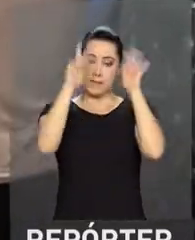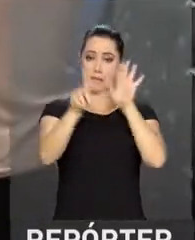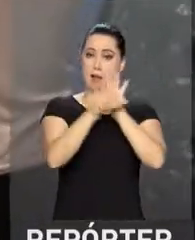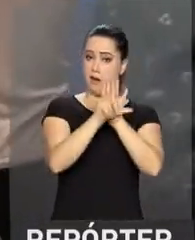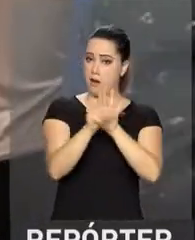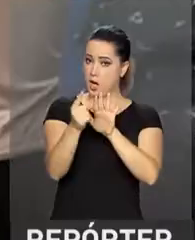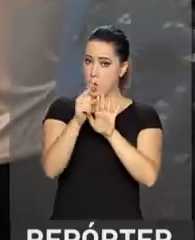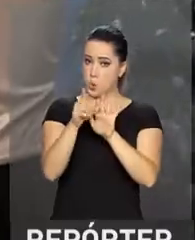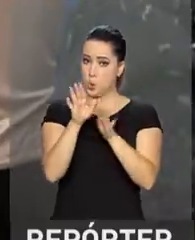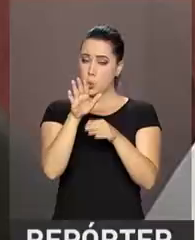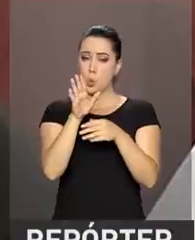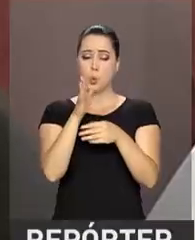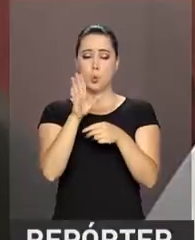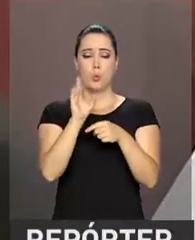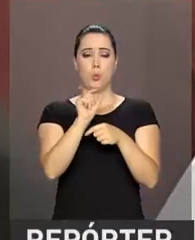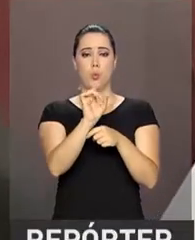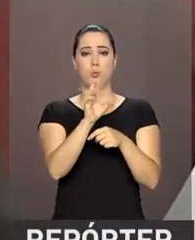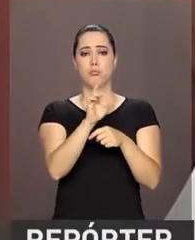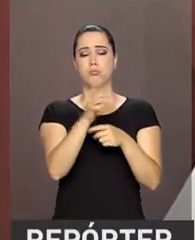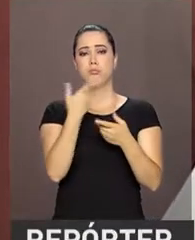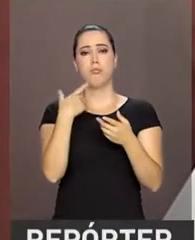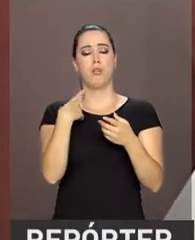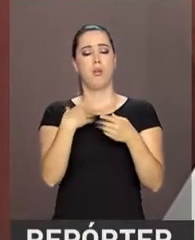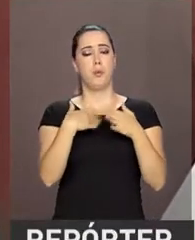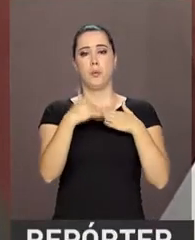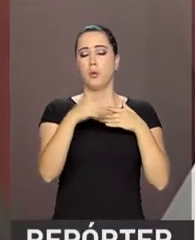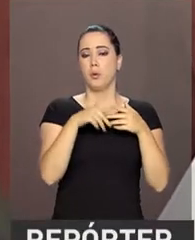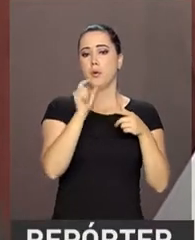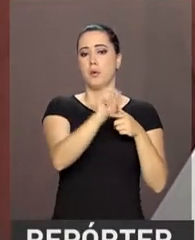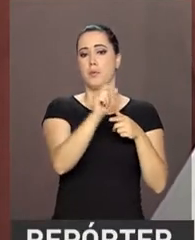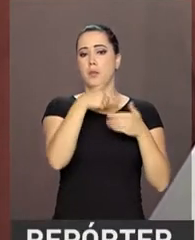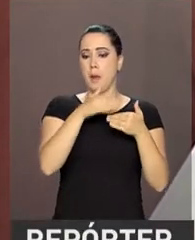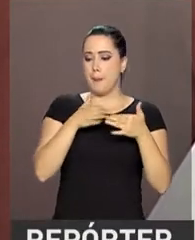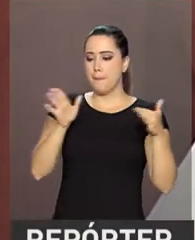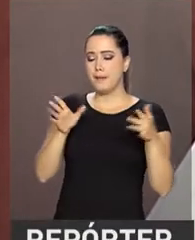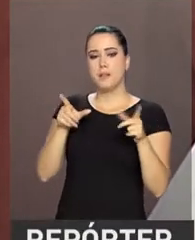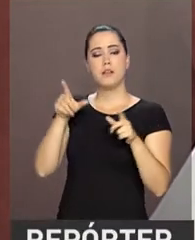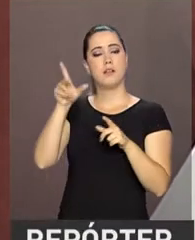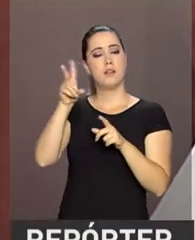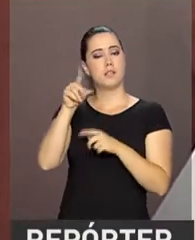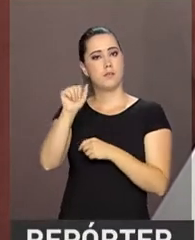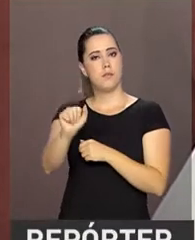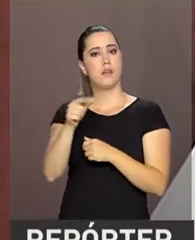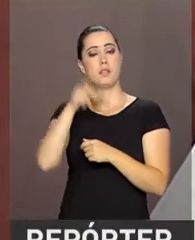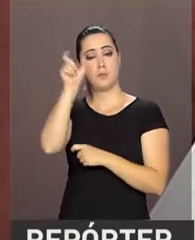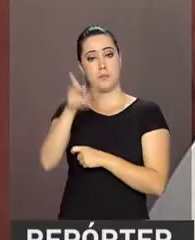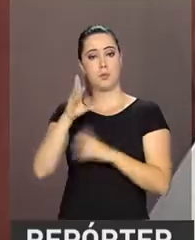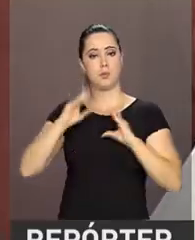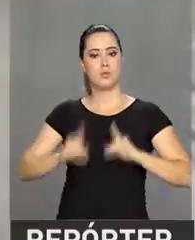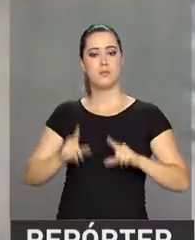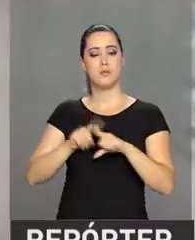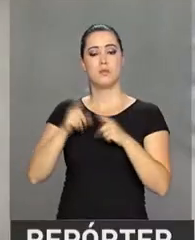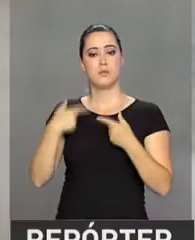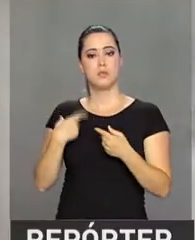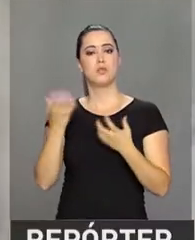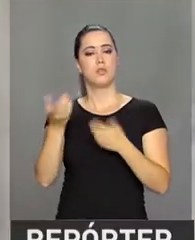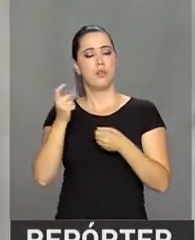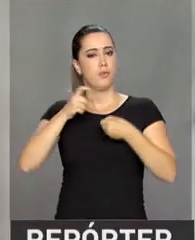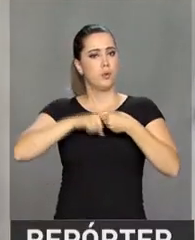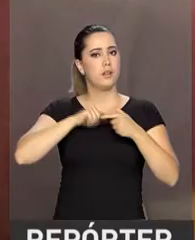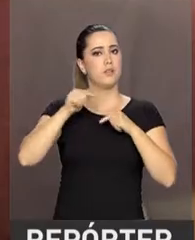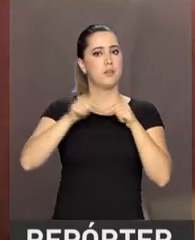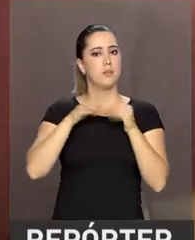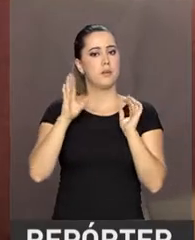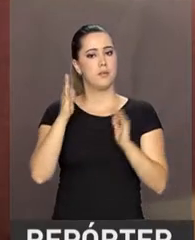portas do mercado de trabalho para pessoas como o porteiro Silvio Teófilo, que está desempregado há 3 meses e não vê a hora de voltar a